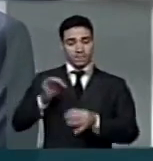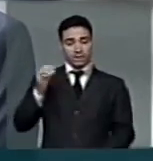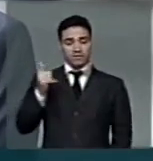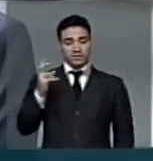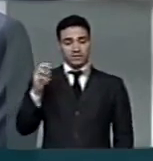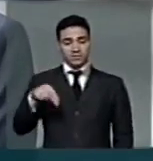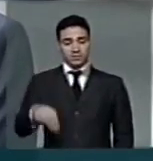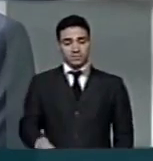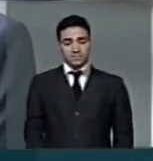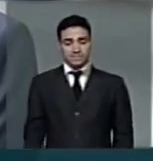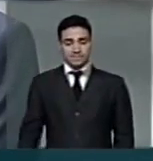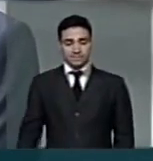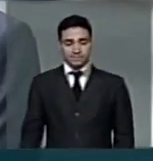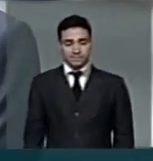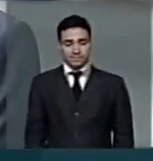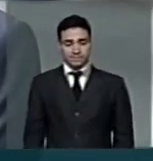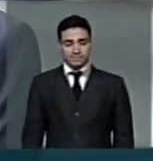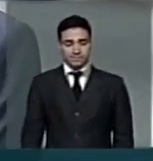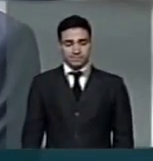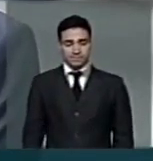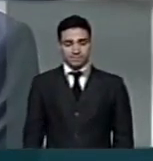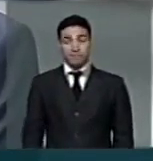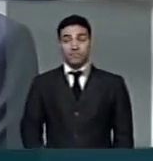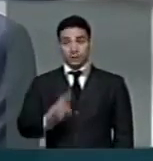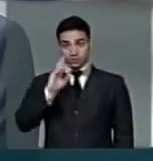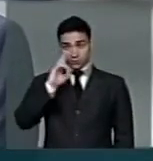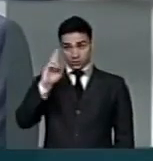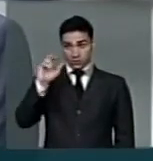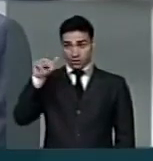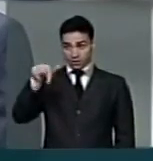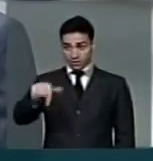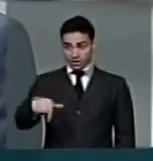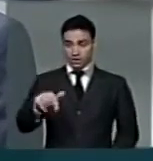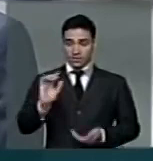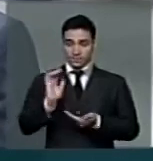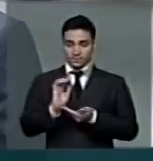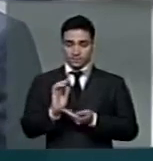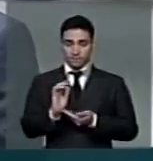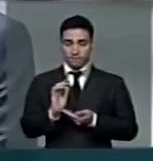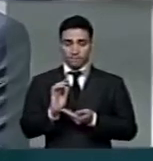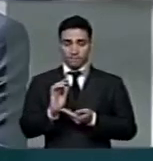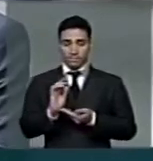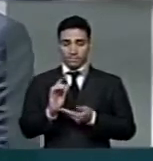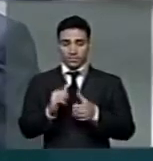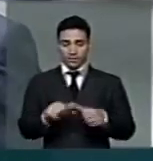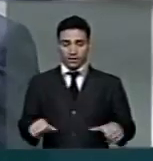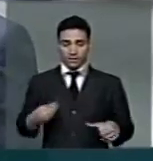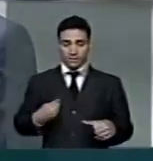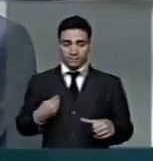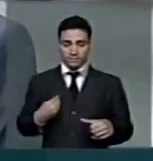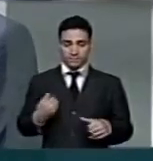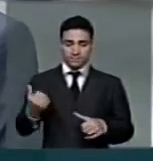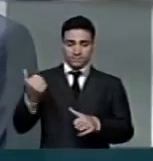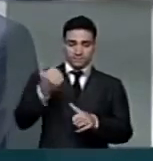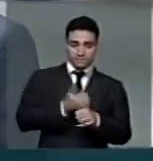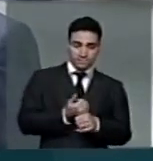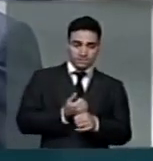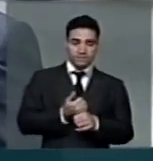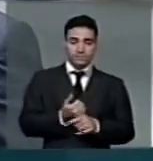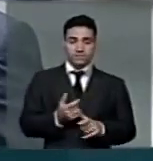expediente. Vossa Excelência aqui nesta casa chega para ocupar aquele